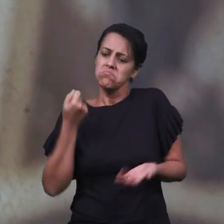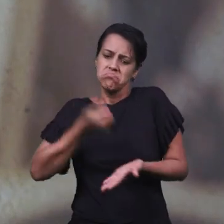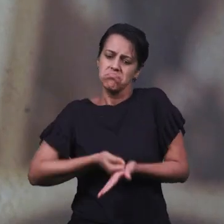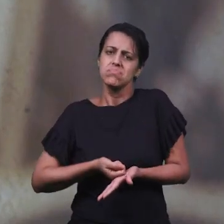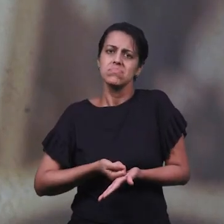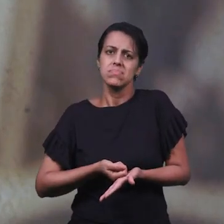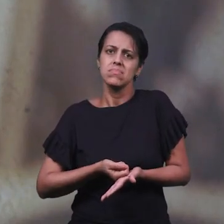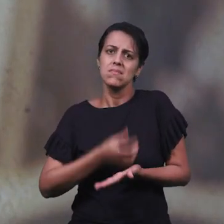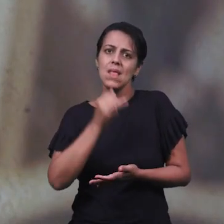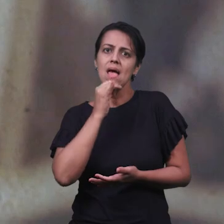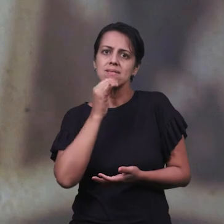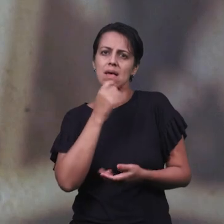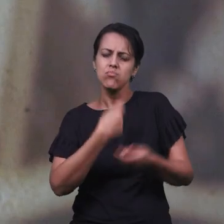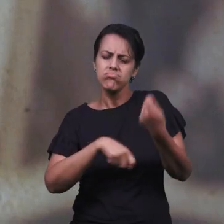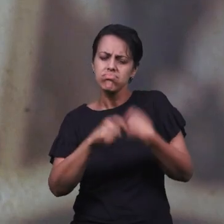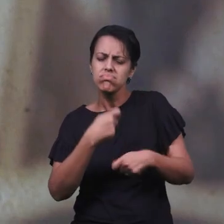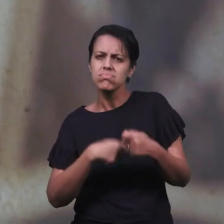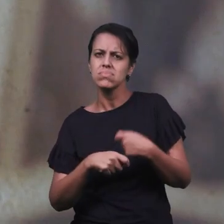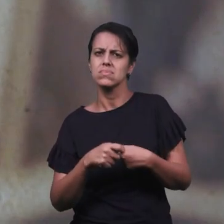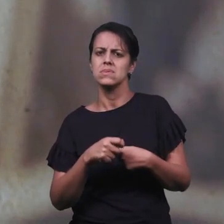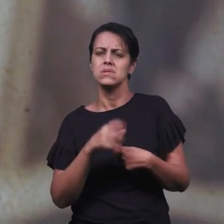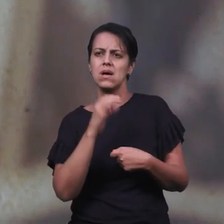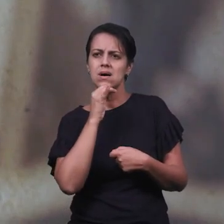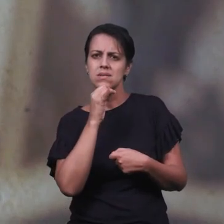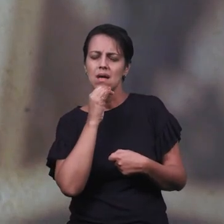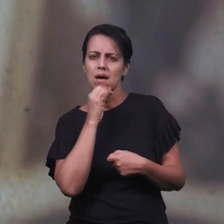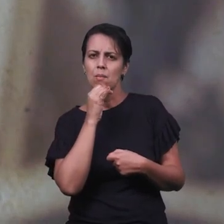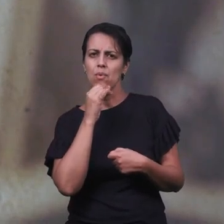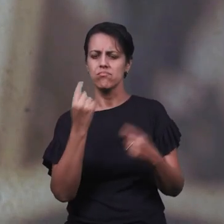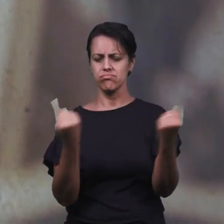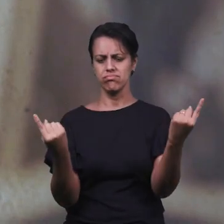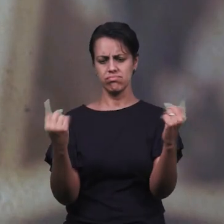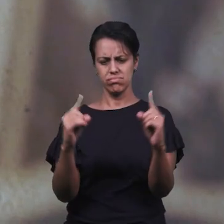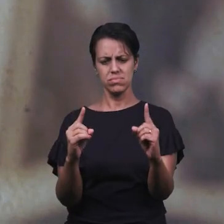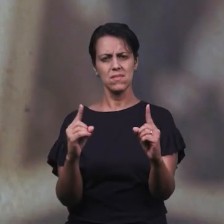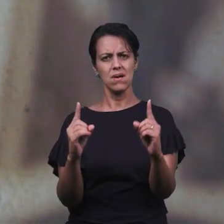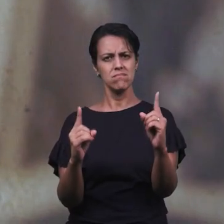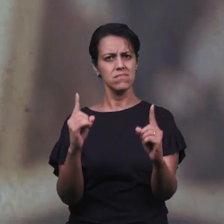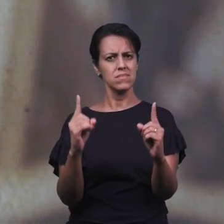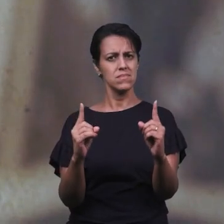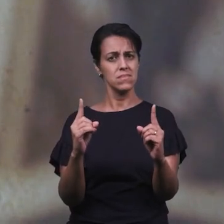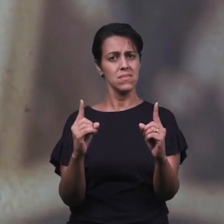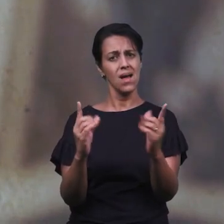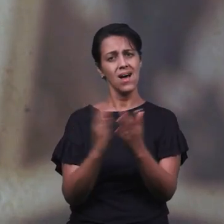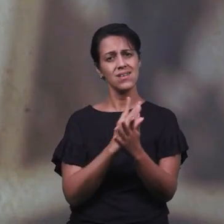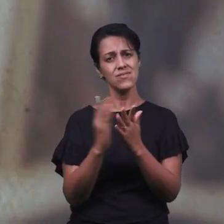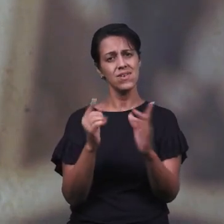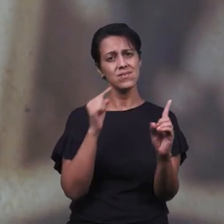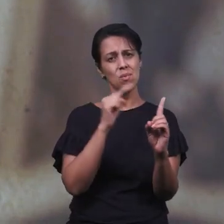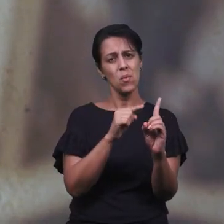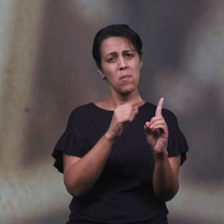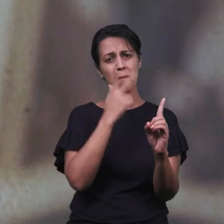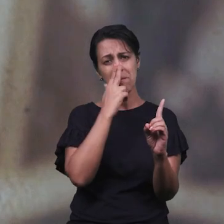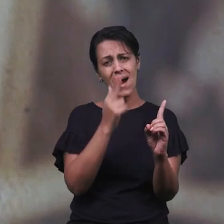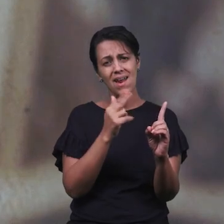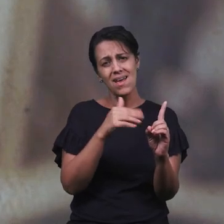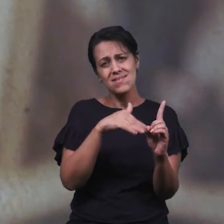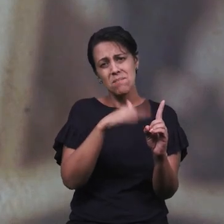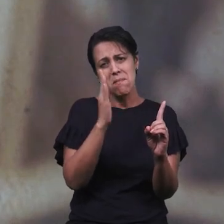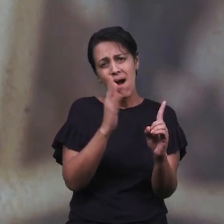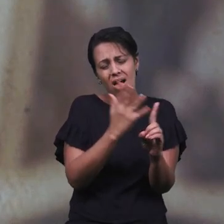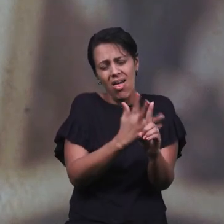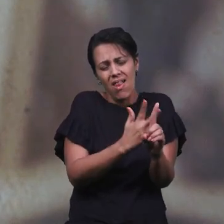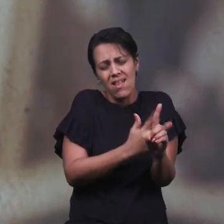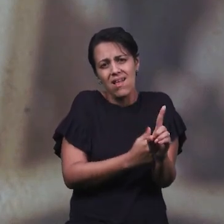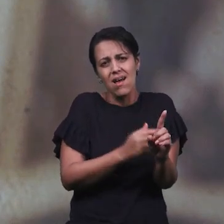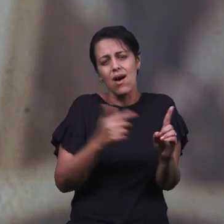numa negociação, você pode ter uma das partes totalmente vulnerável em relação à outra. Sim. A outra